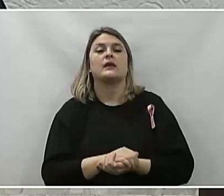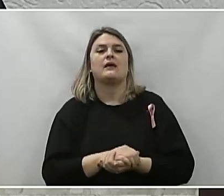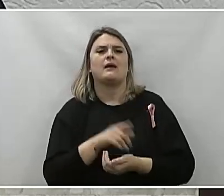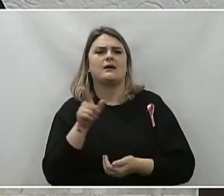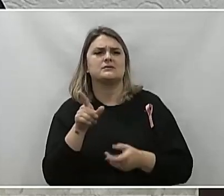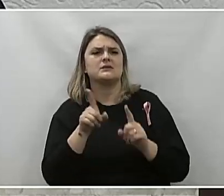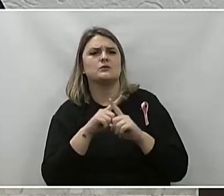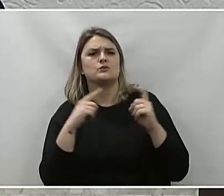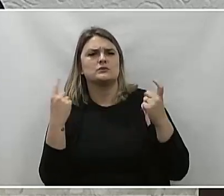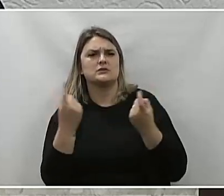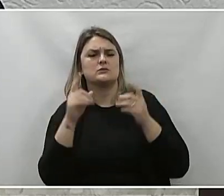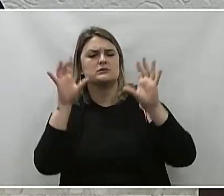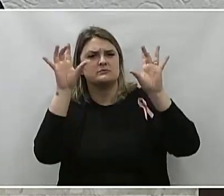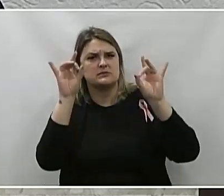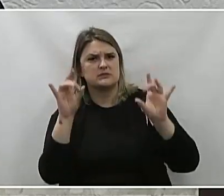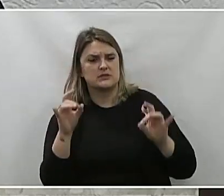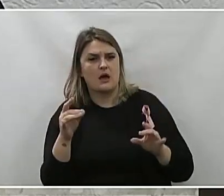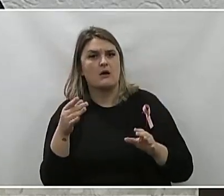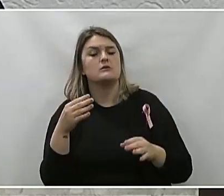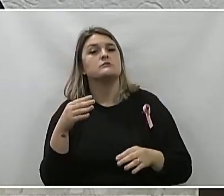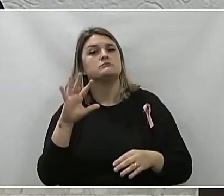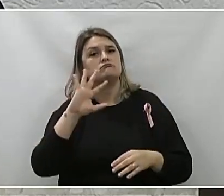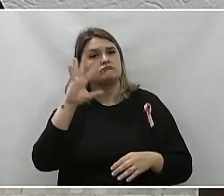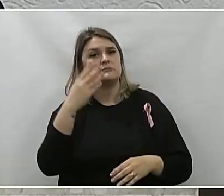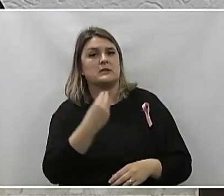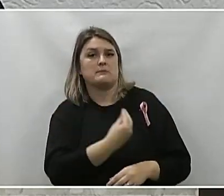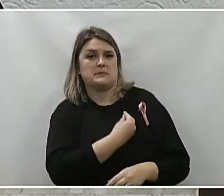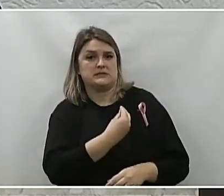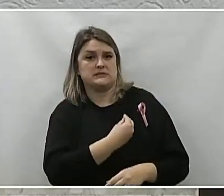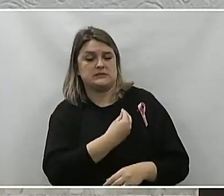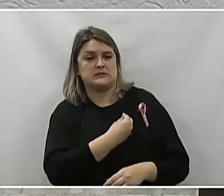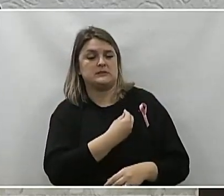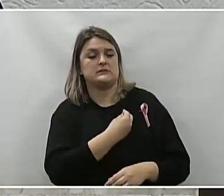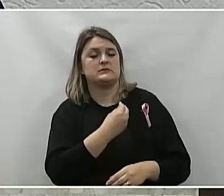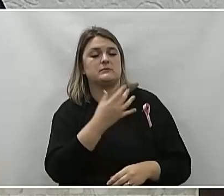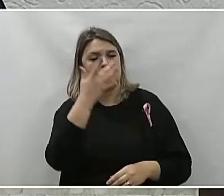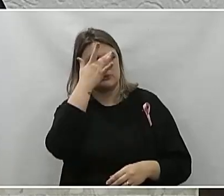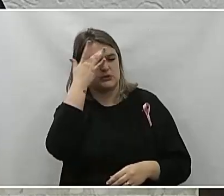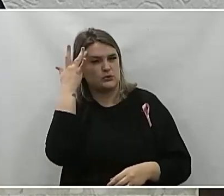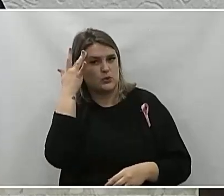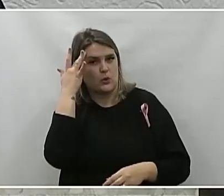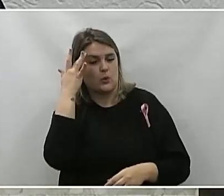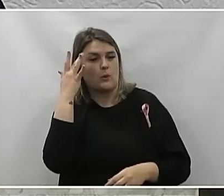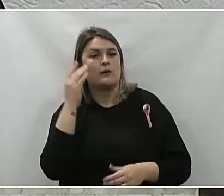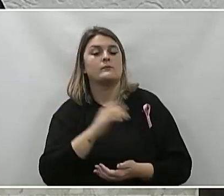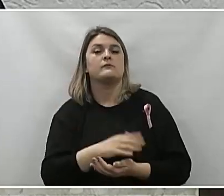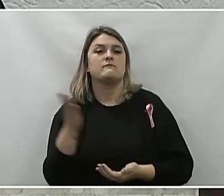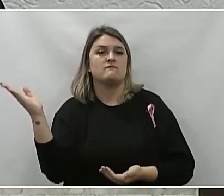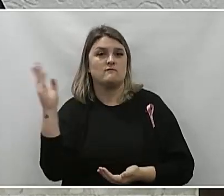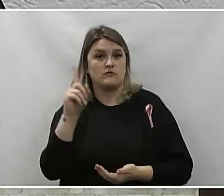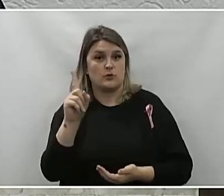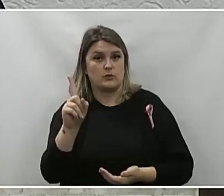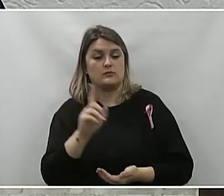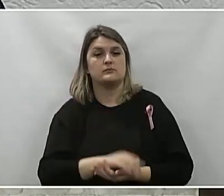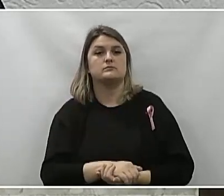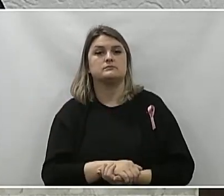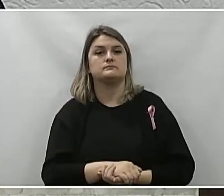aconteceu com a presença do Coordenador Estadual dos conselhos comunitários de segurança